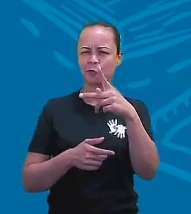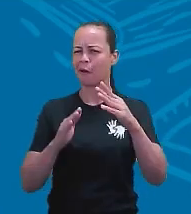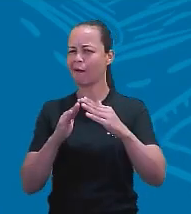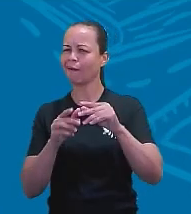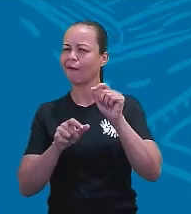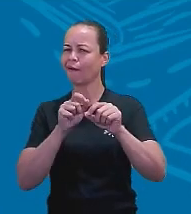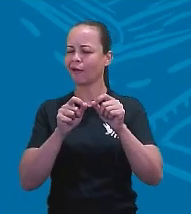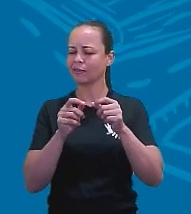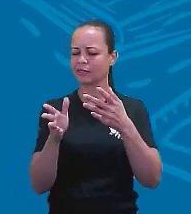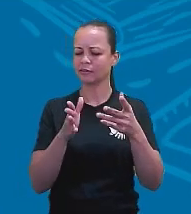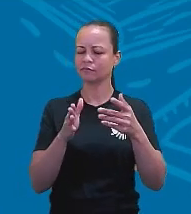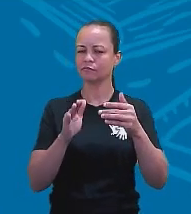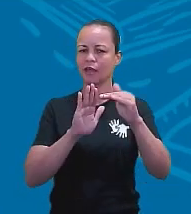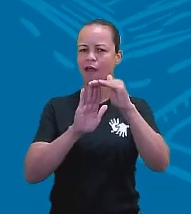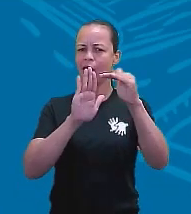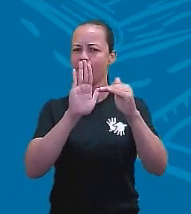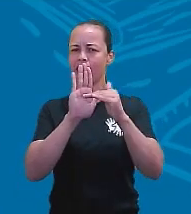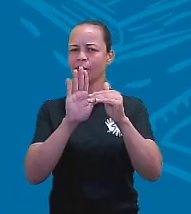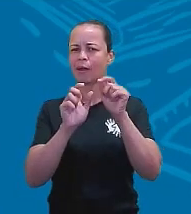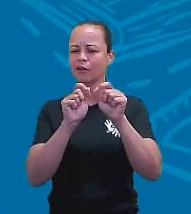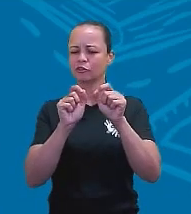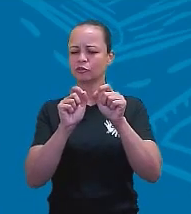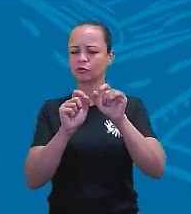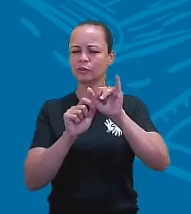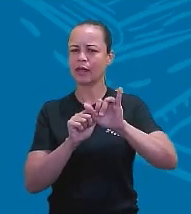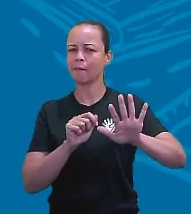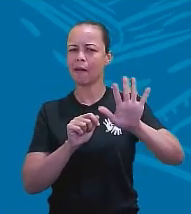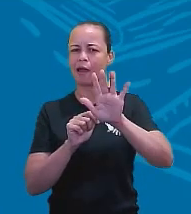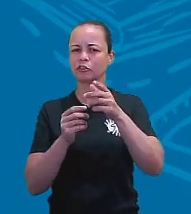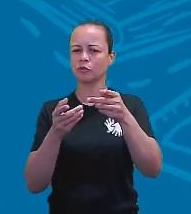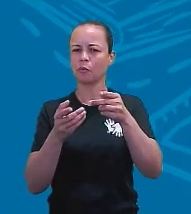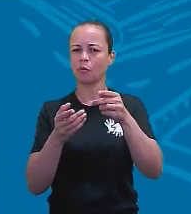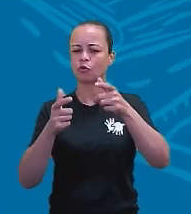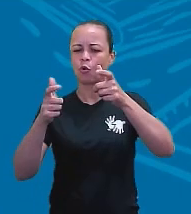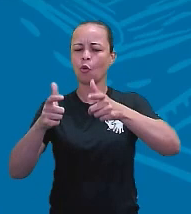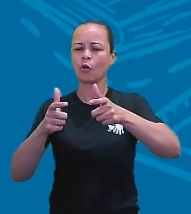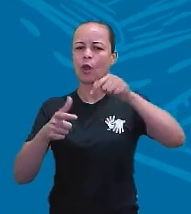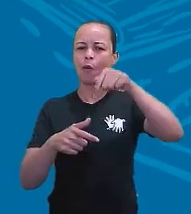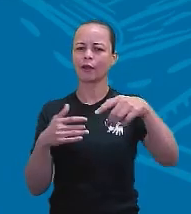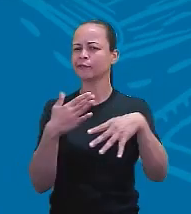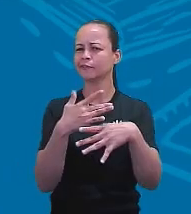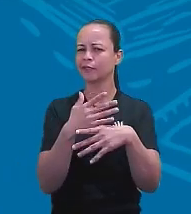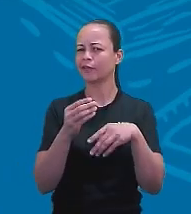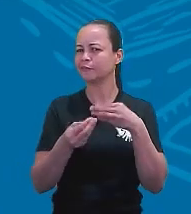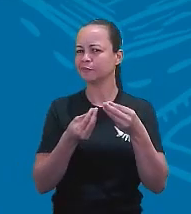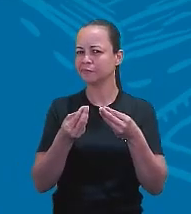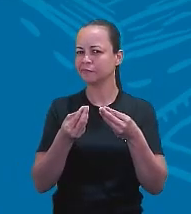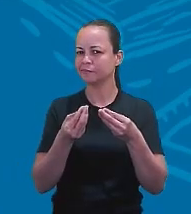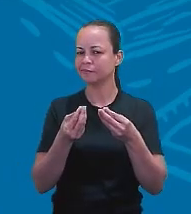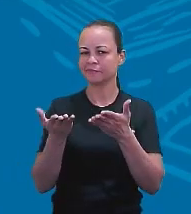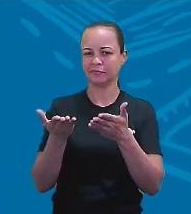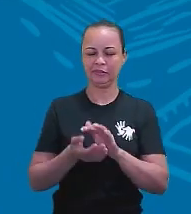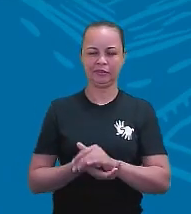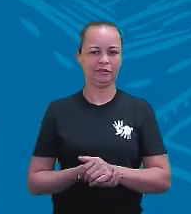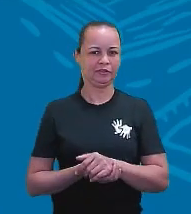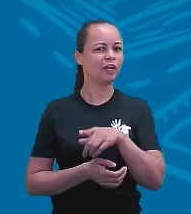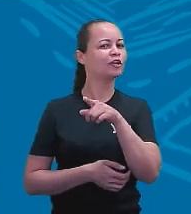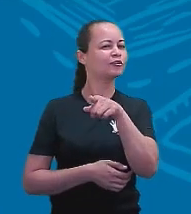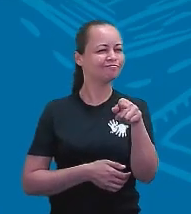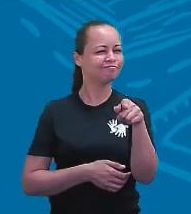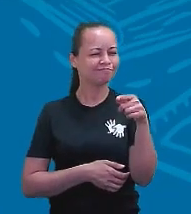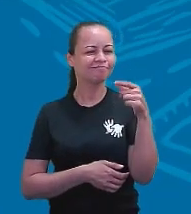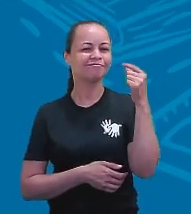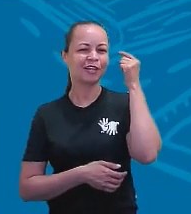nem olhar aqui abaixo, que ponto é esse da nossa cidade? Com certeza você aí de casa já deve